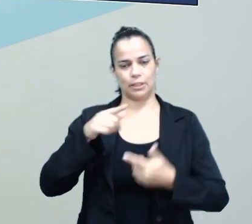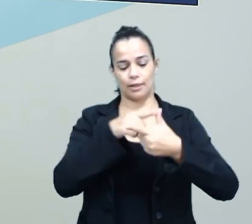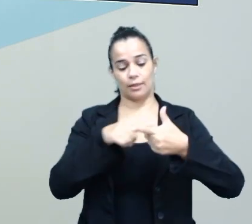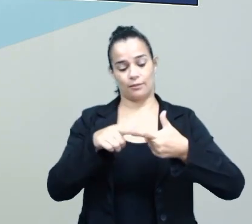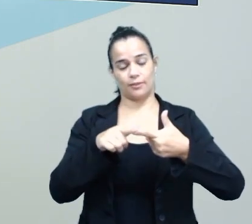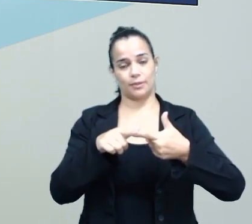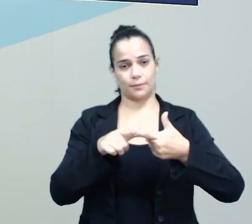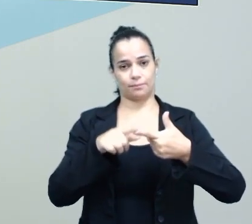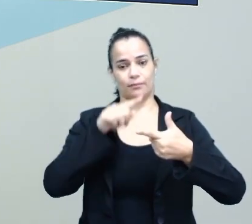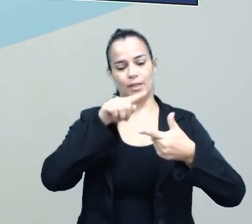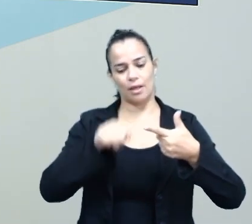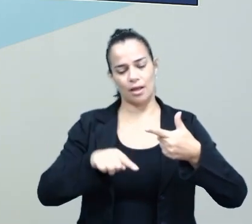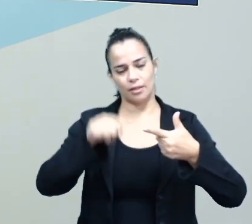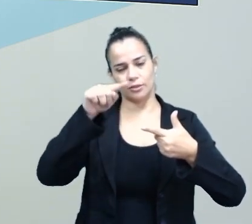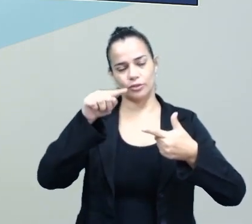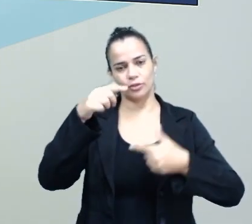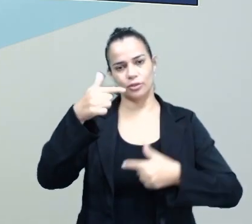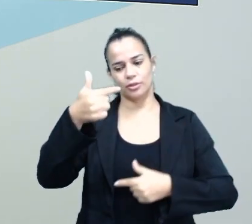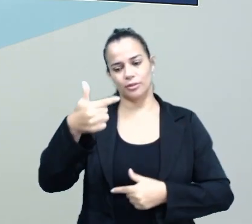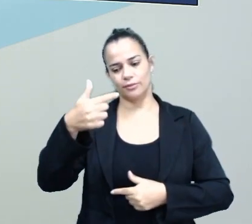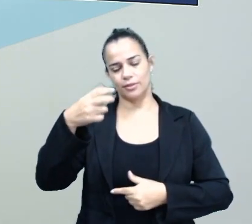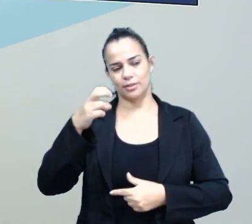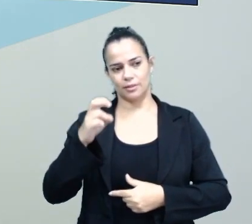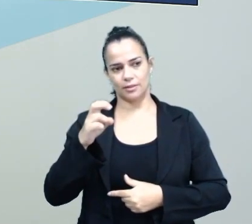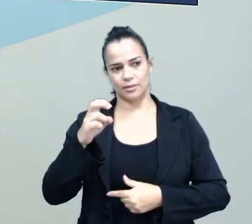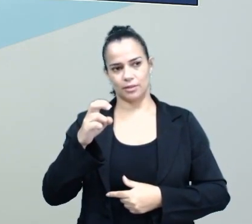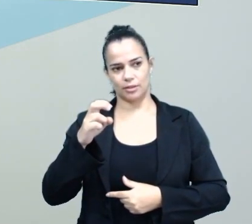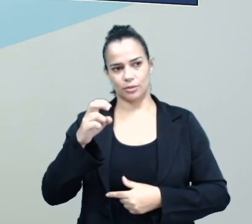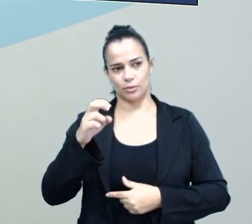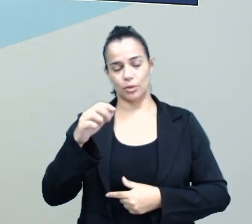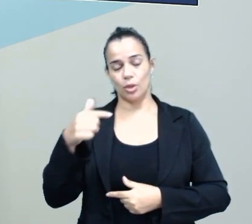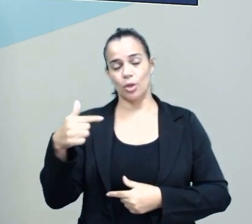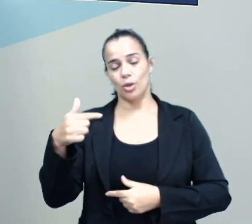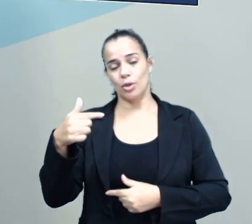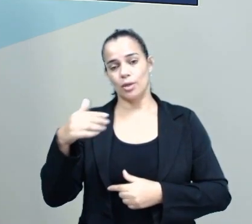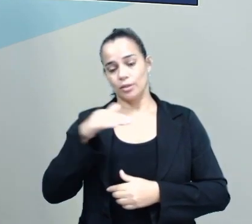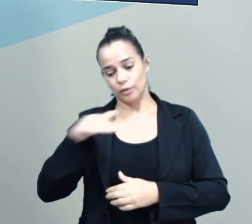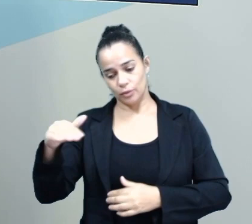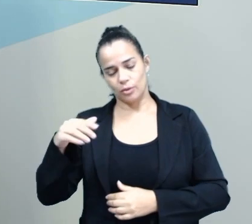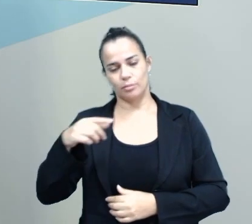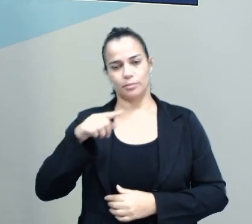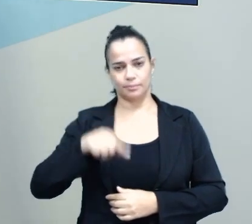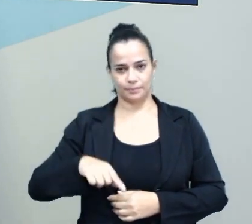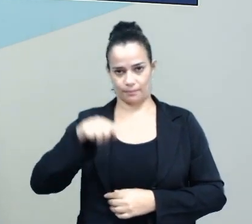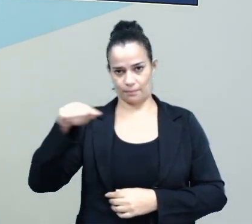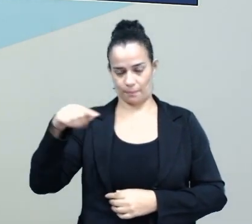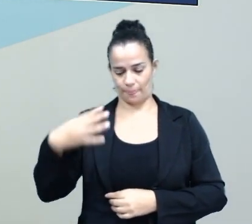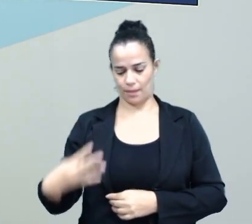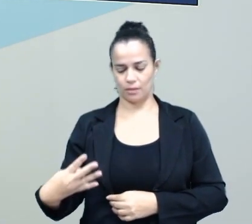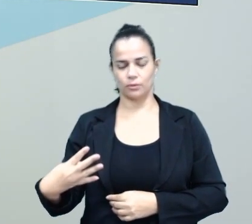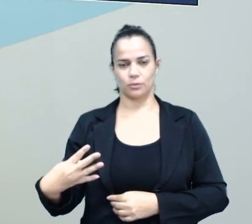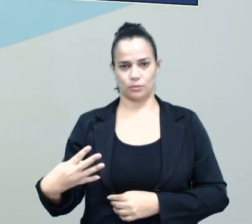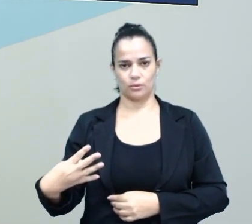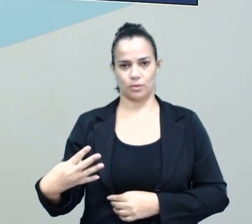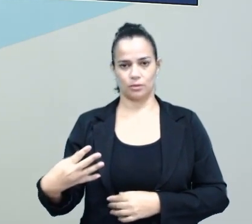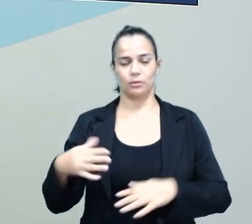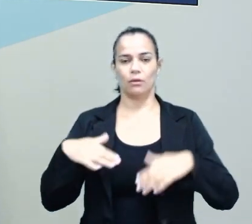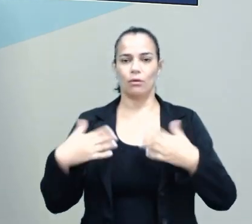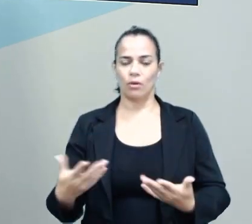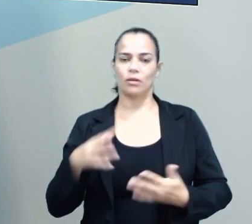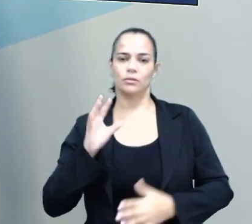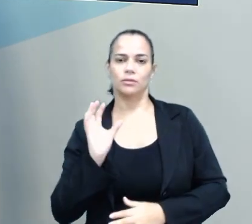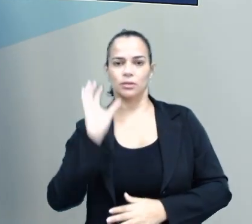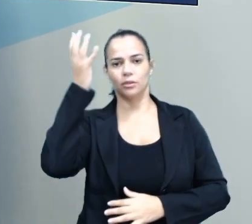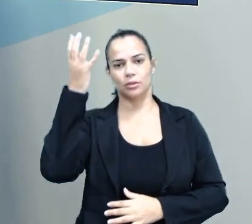de 25 sobre raiz quadrada de 4. Quando eu fizer a raiz de 25 dá 5, quando eu resolver a raiz quadrada de